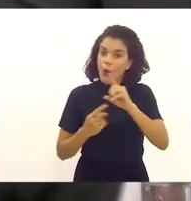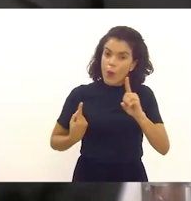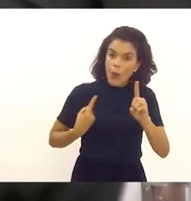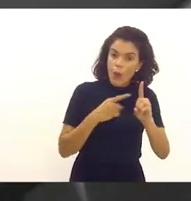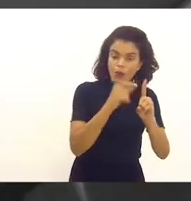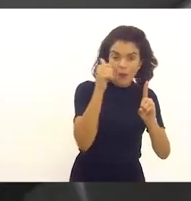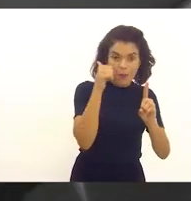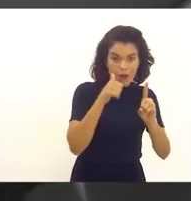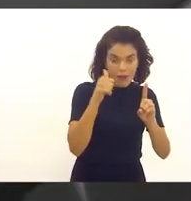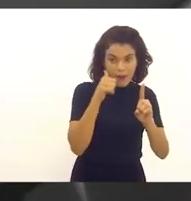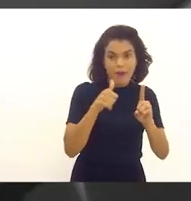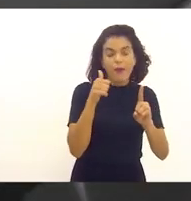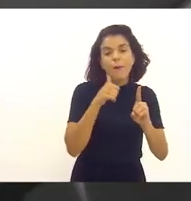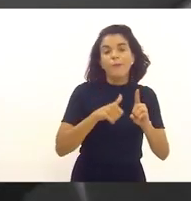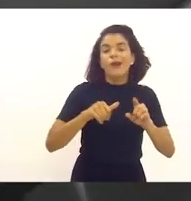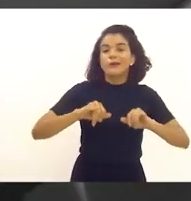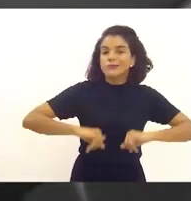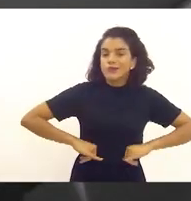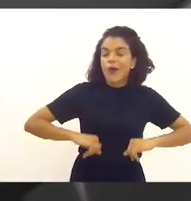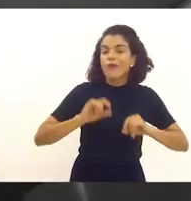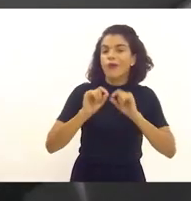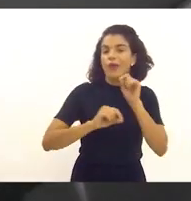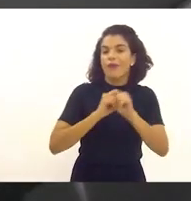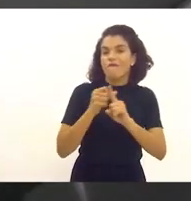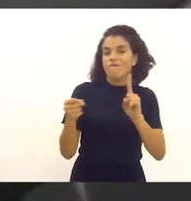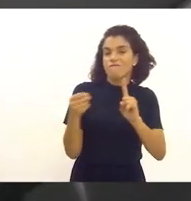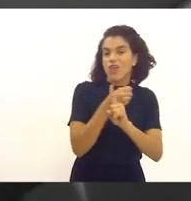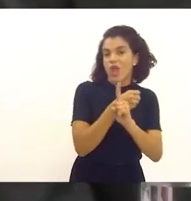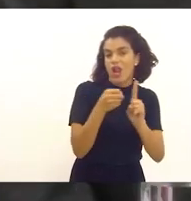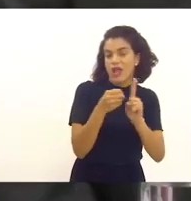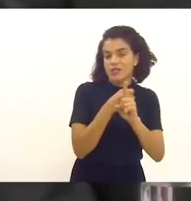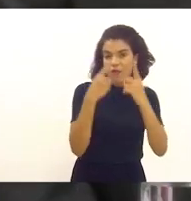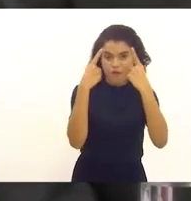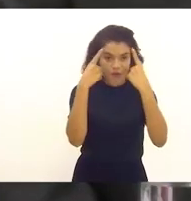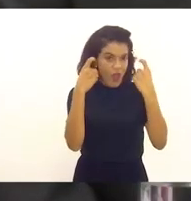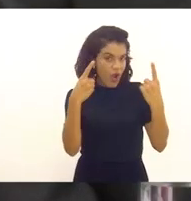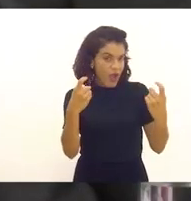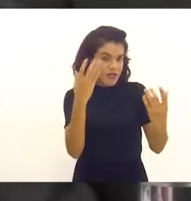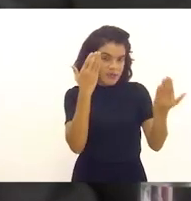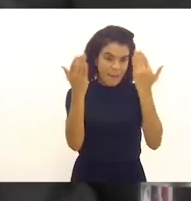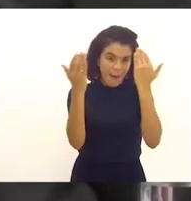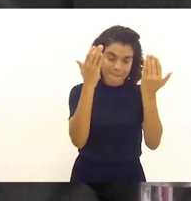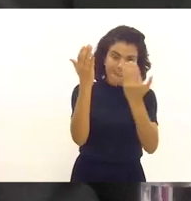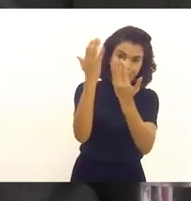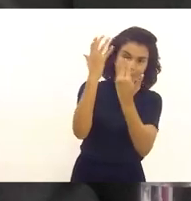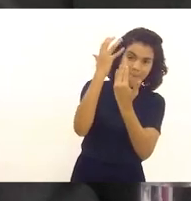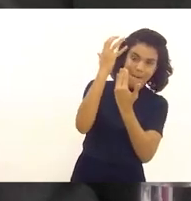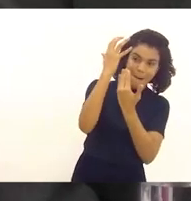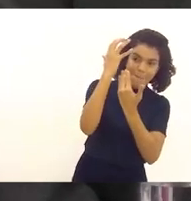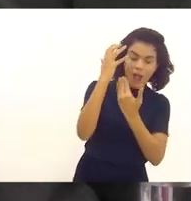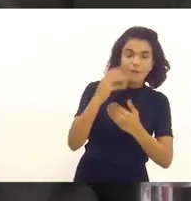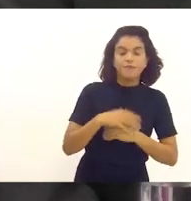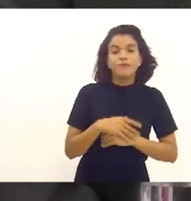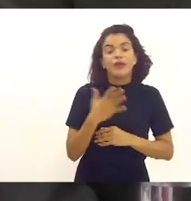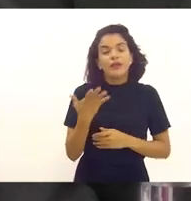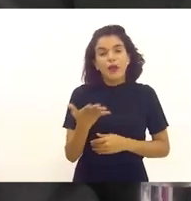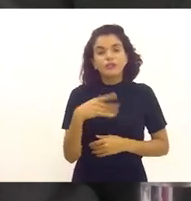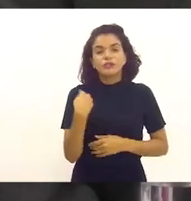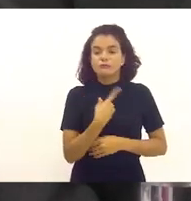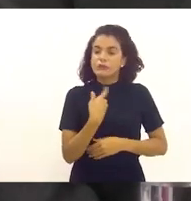a mulher sofre violência por parte das instituições que na verdade deveriam protegê-la então nós temos que tomar